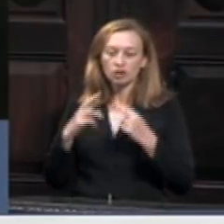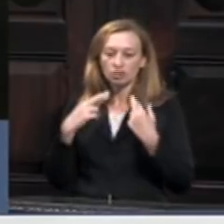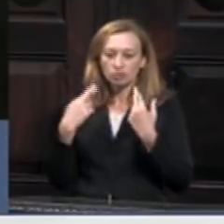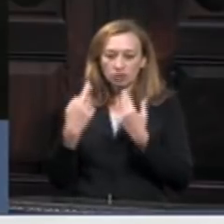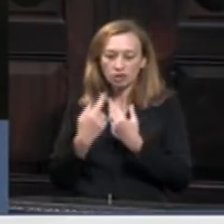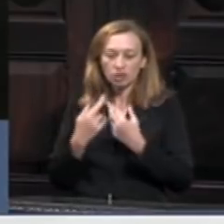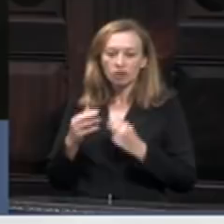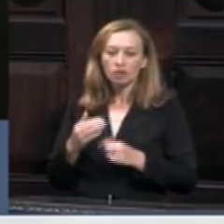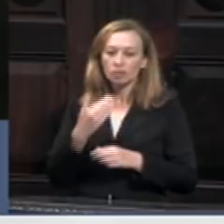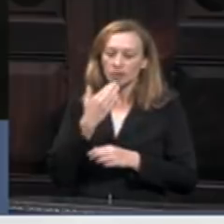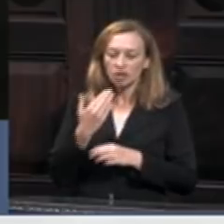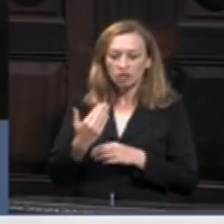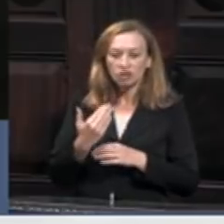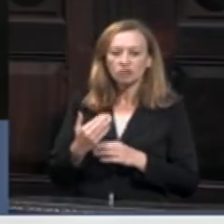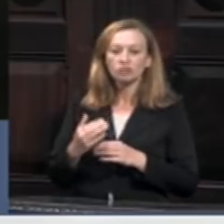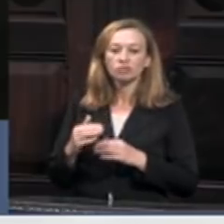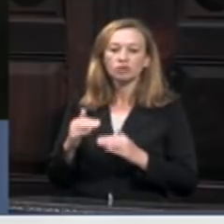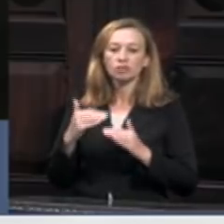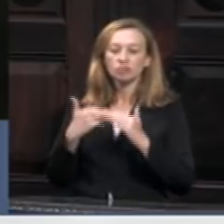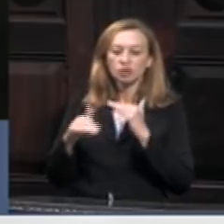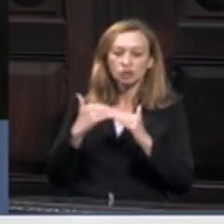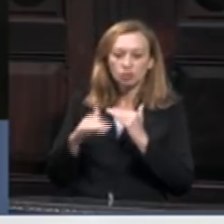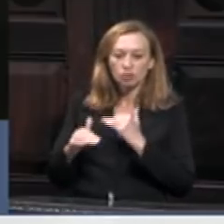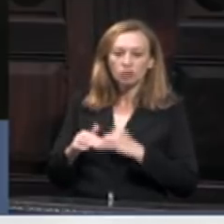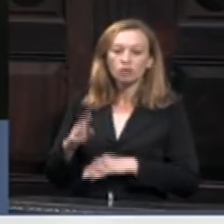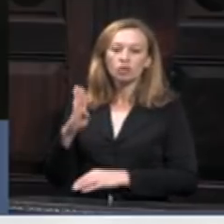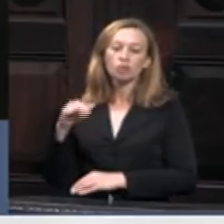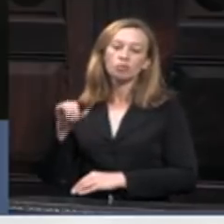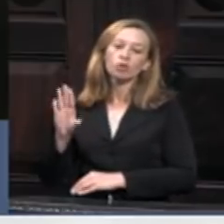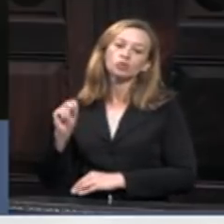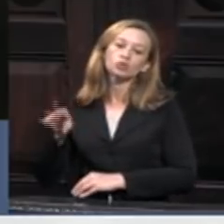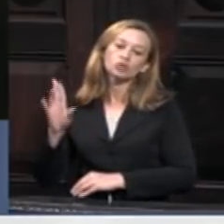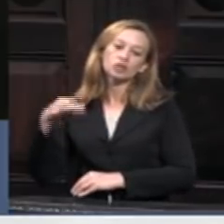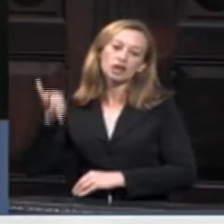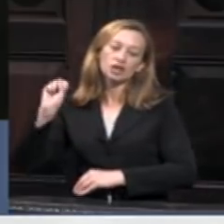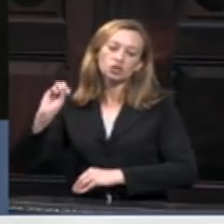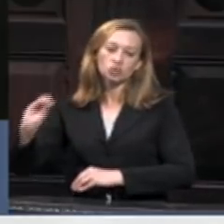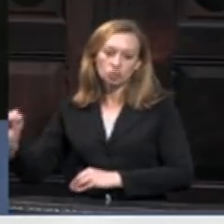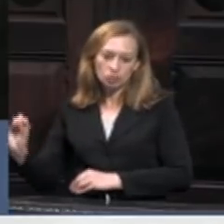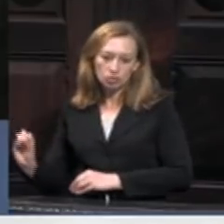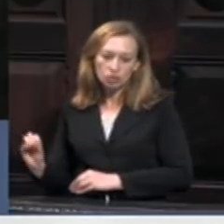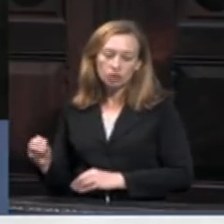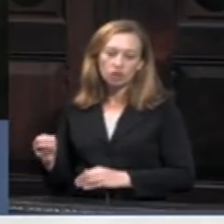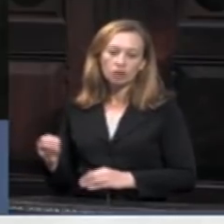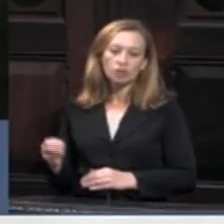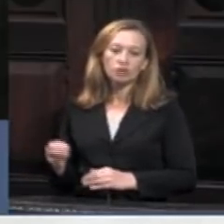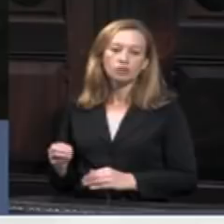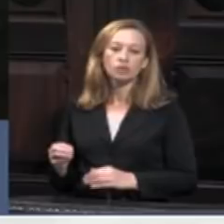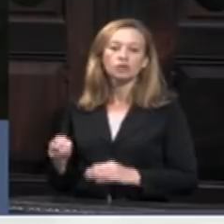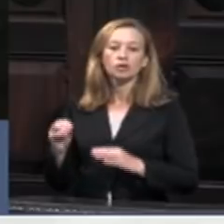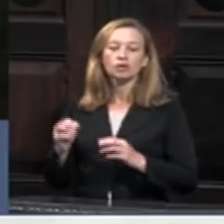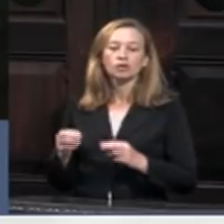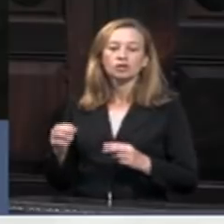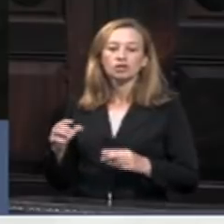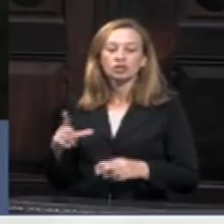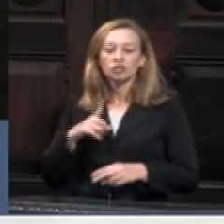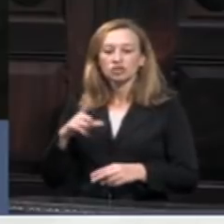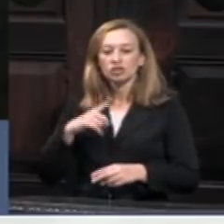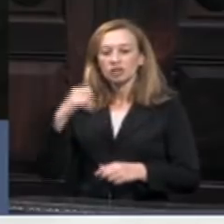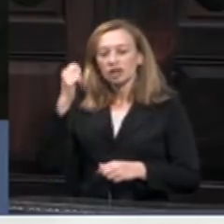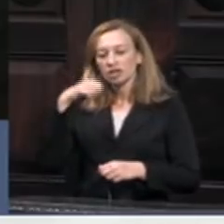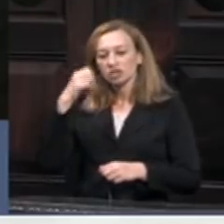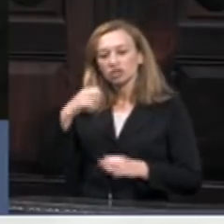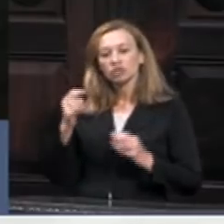Foi um sucesso. Sua assessoria estava presente e Vossa Excelência foi aclamado pelos artistas que agora vão ter liberdade de